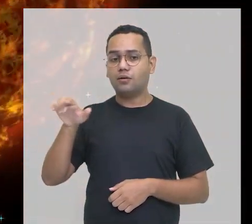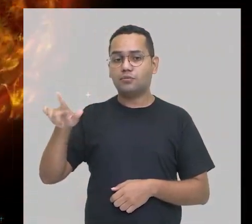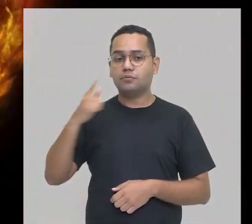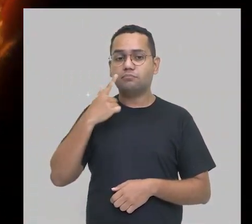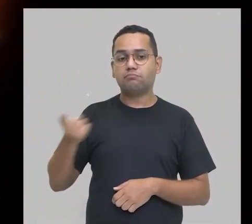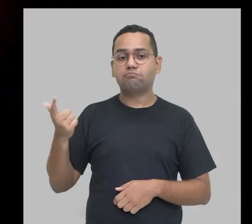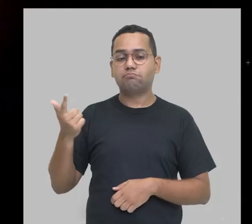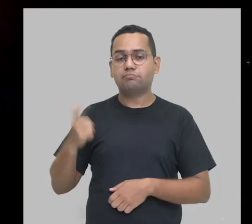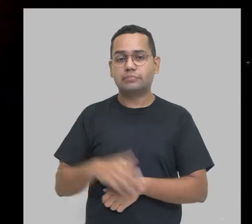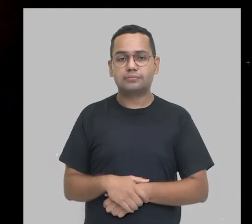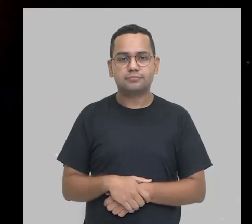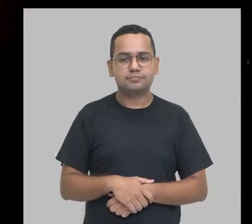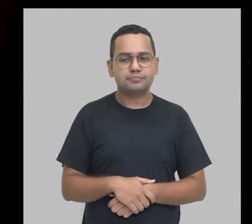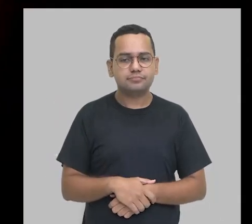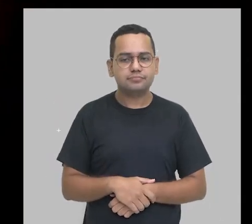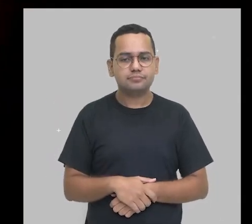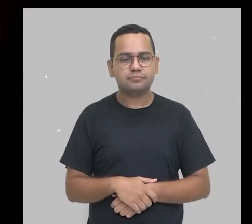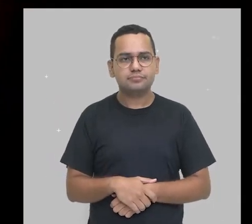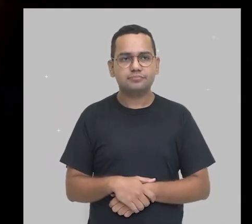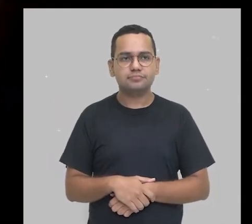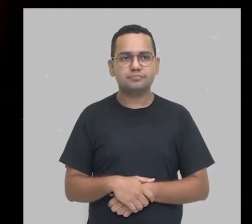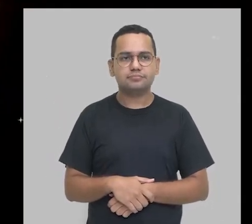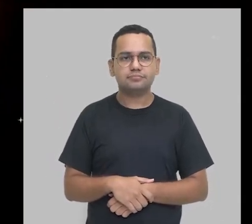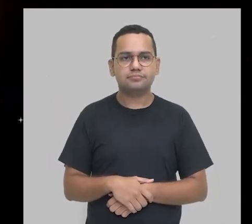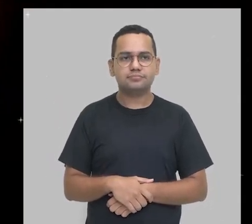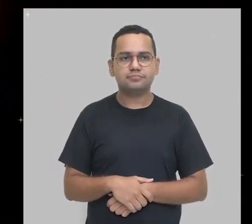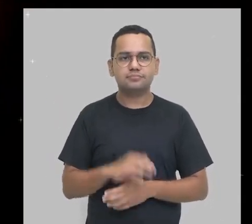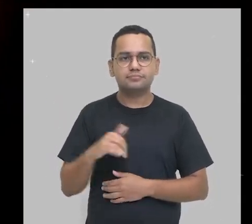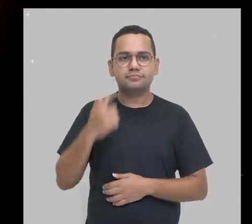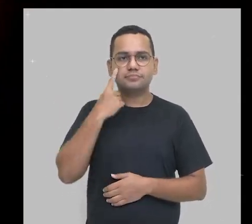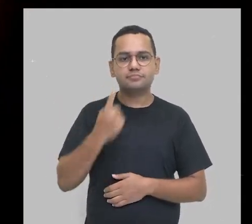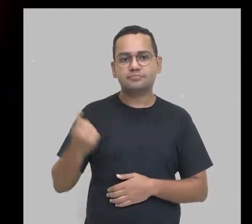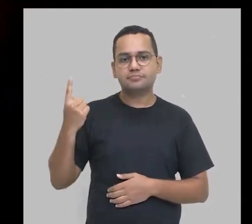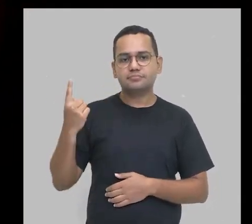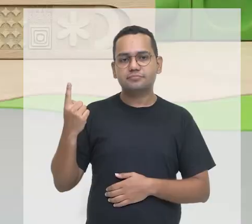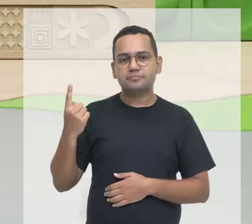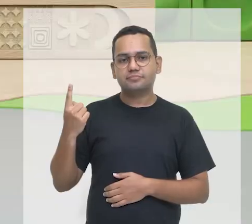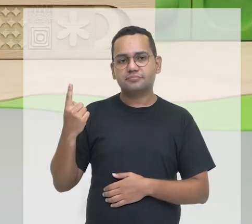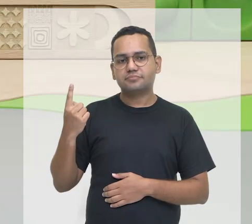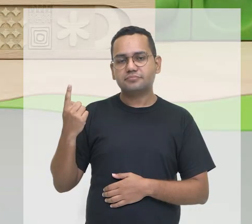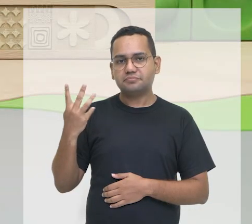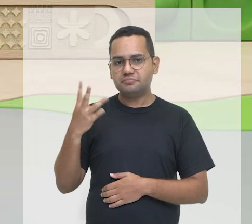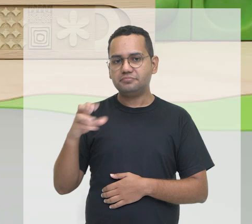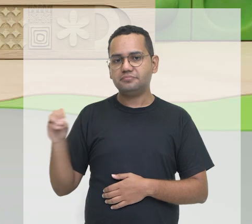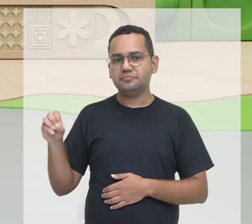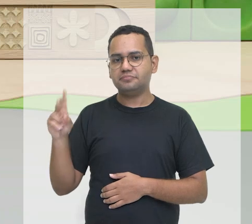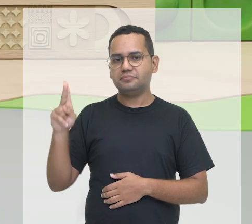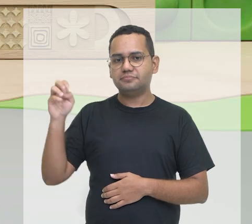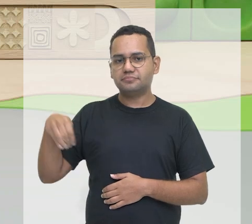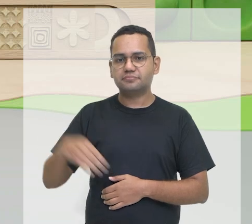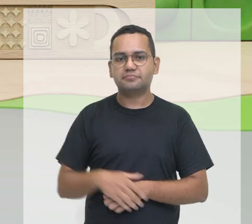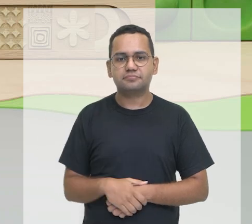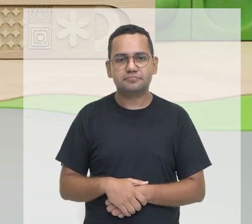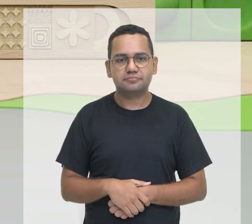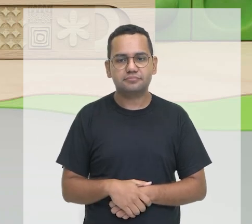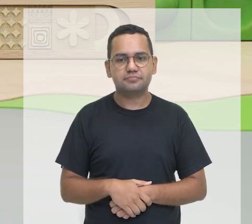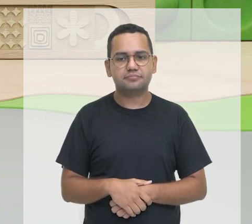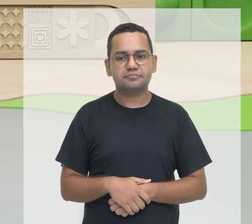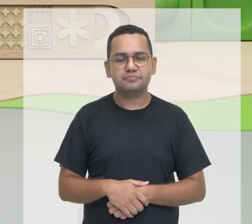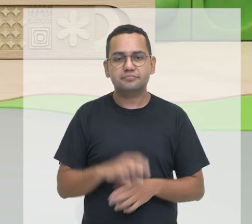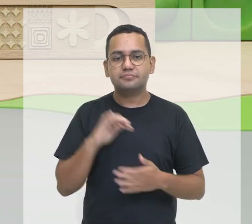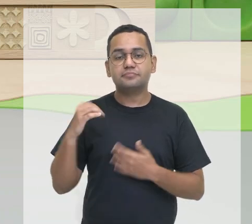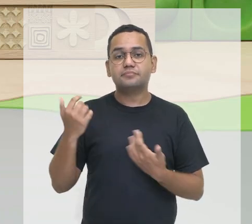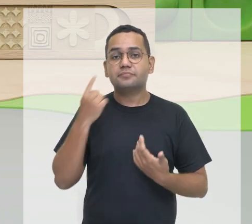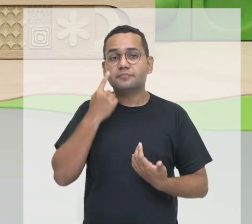Mas, basicamente, a Betelgeuse, a gente fecha a animação com essa estrela e a gente enfatiza que realmente as estrelas